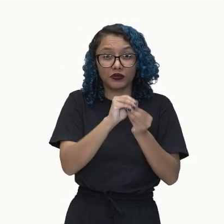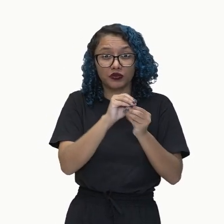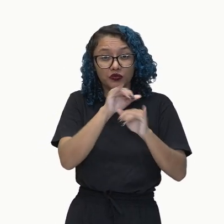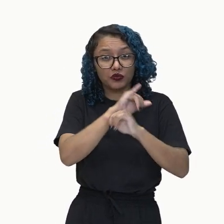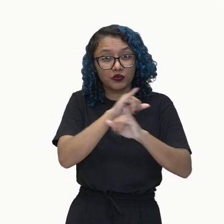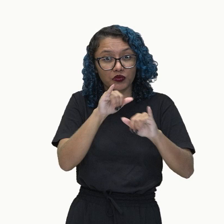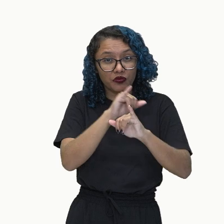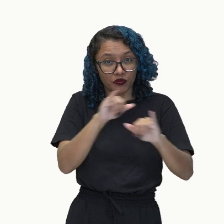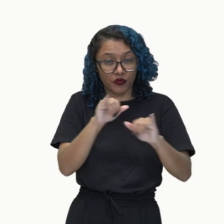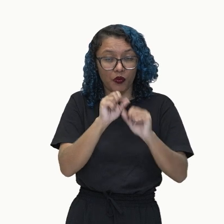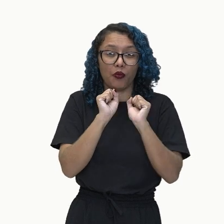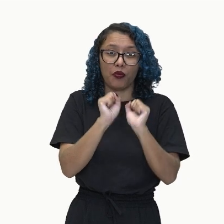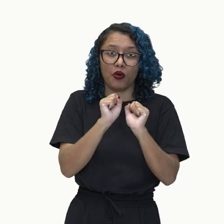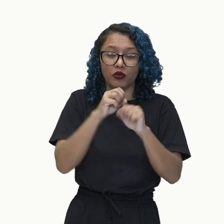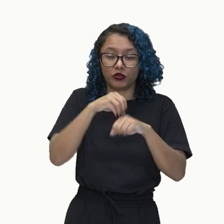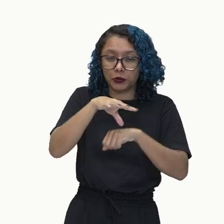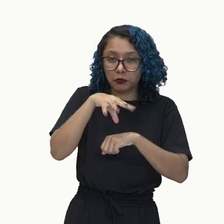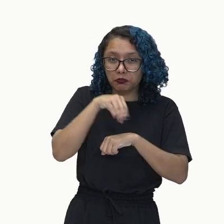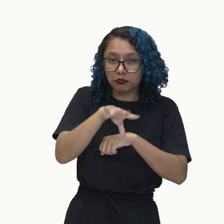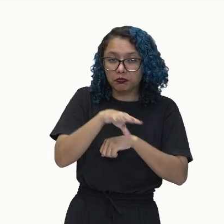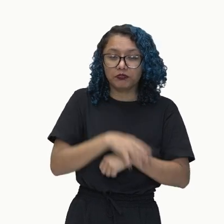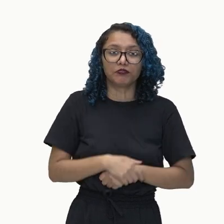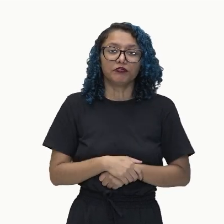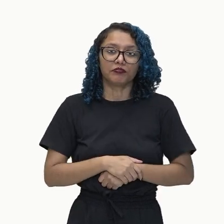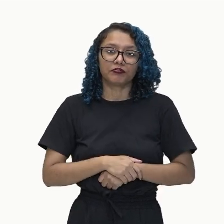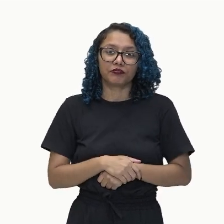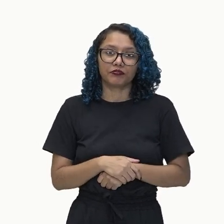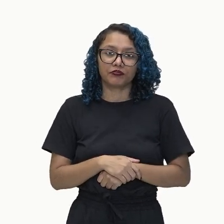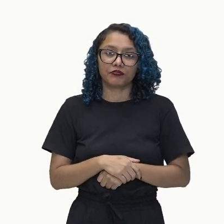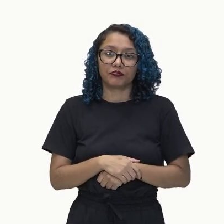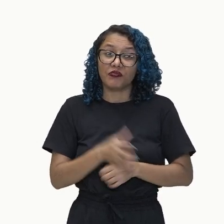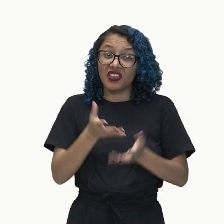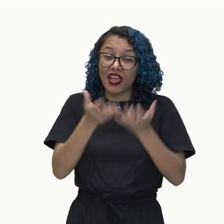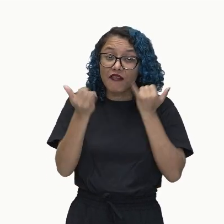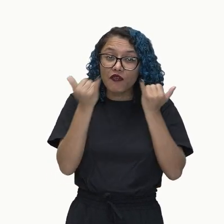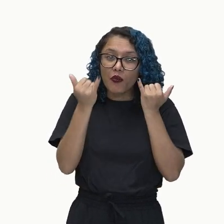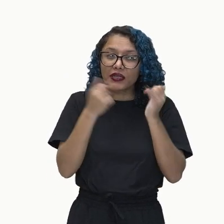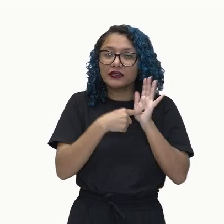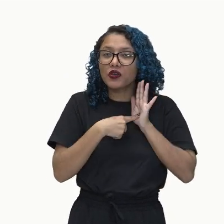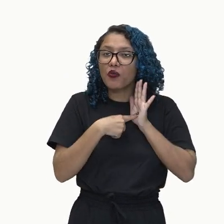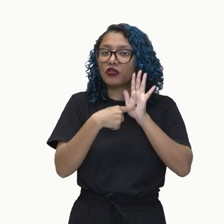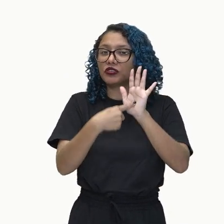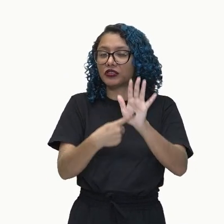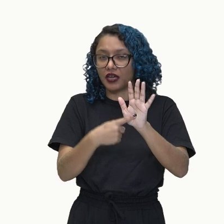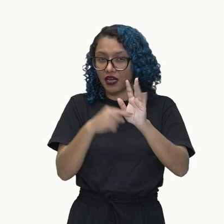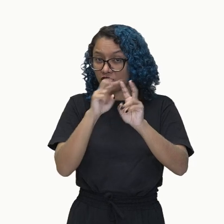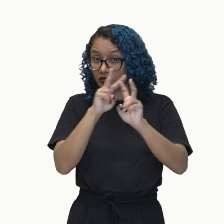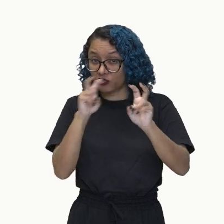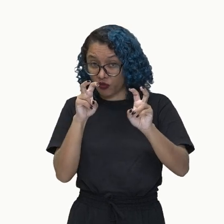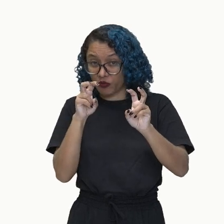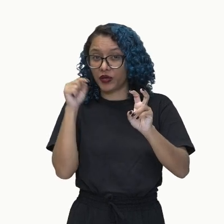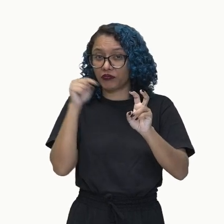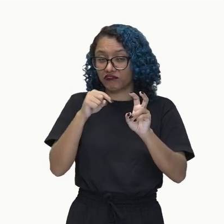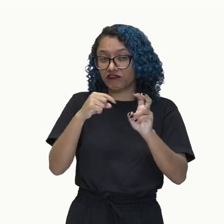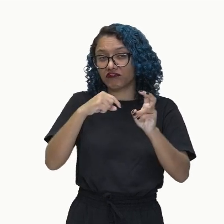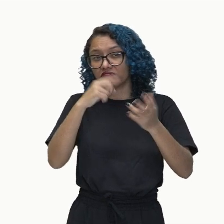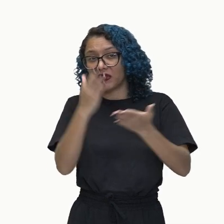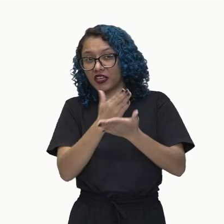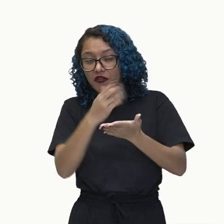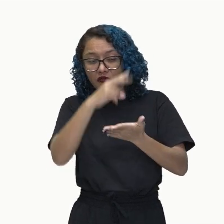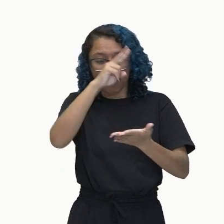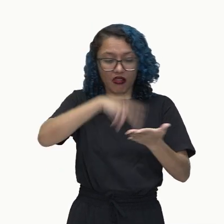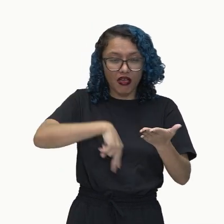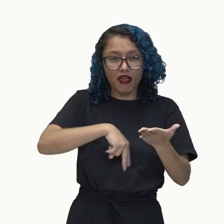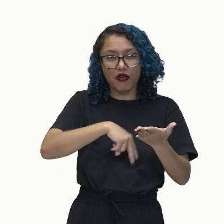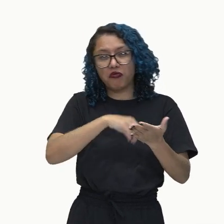pode resenhar, então, tentando transmitir informações sobre aquilo que você leu, ouviu,